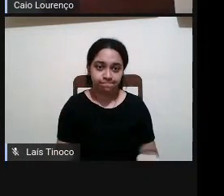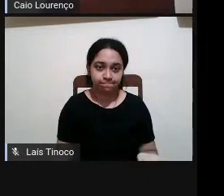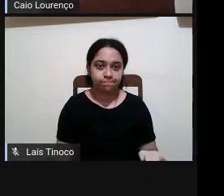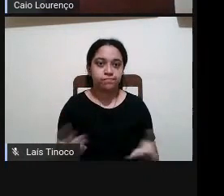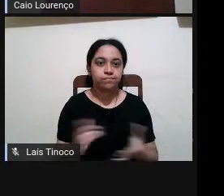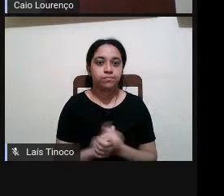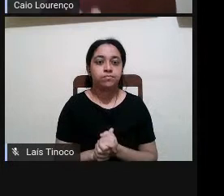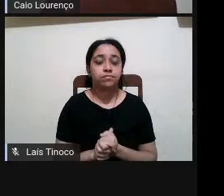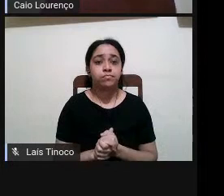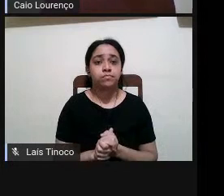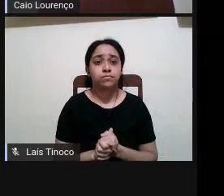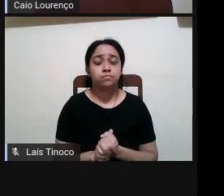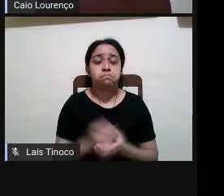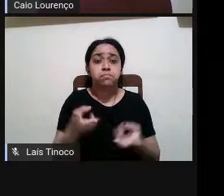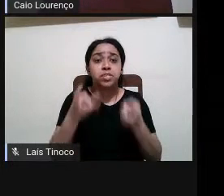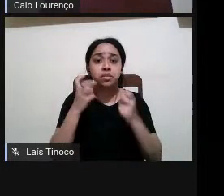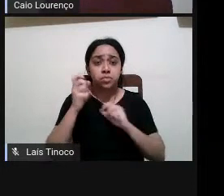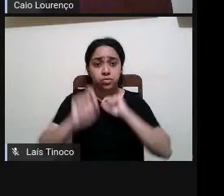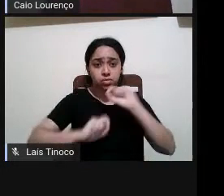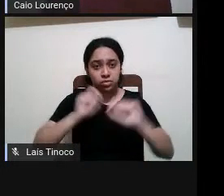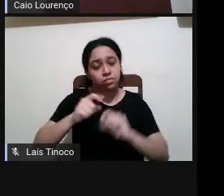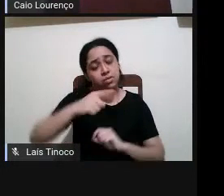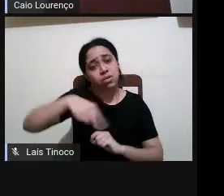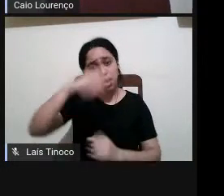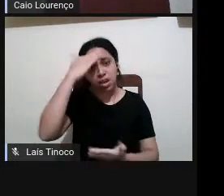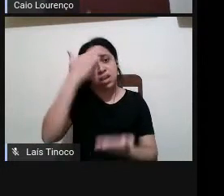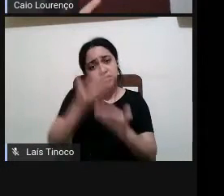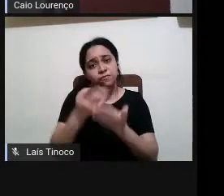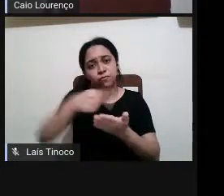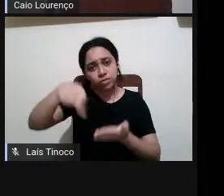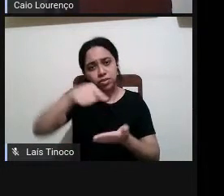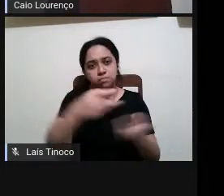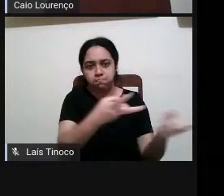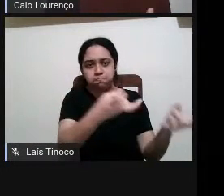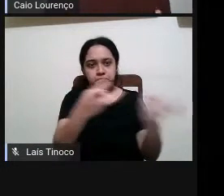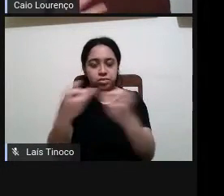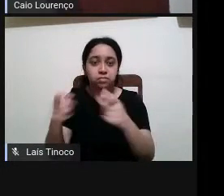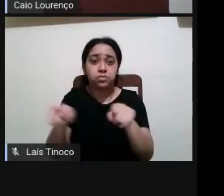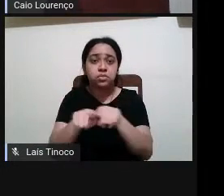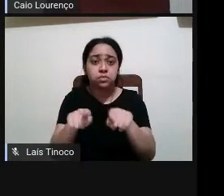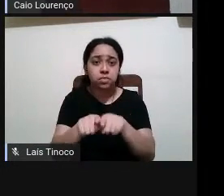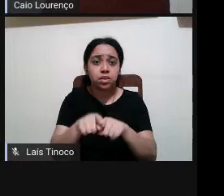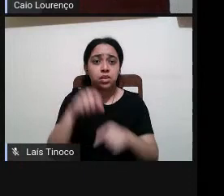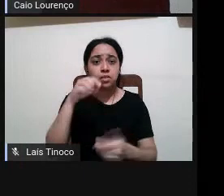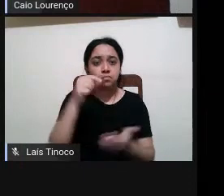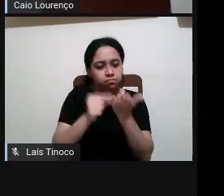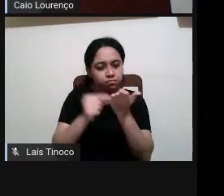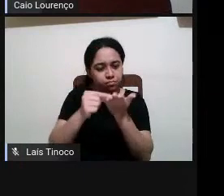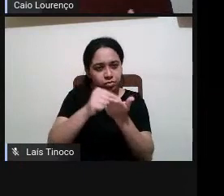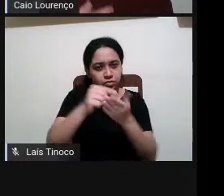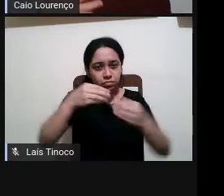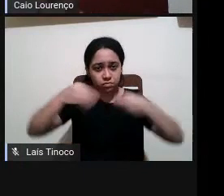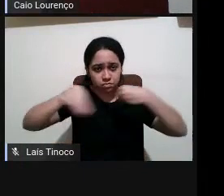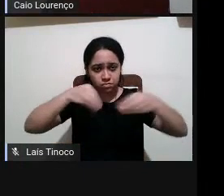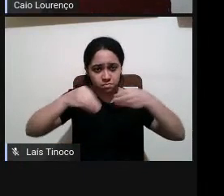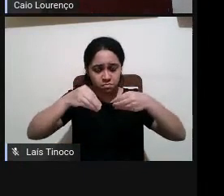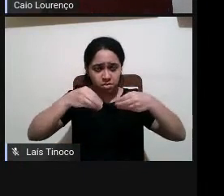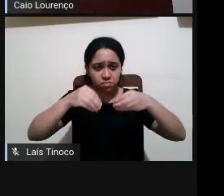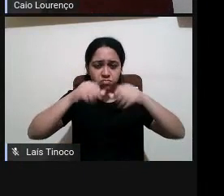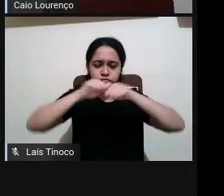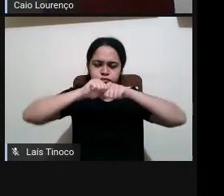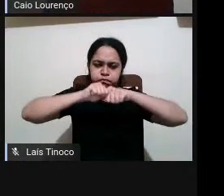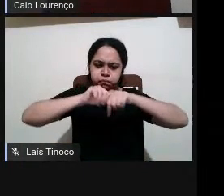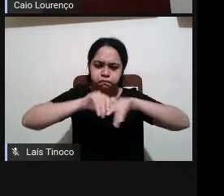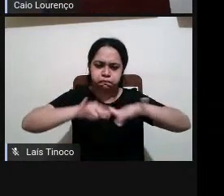podemos observar, e eu acredito que vocês possam ter assimilado, que o microplástico ele está difundido, né? Ele está presente